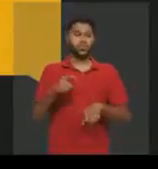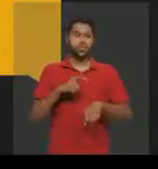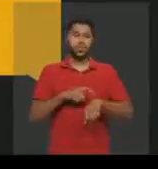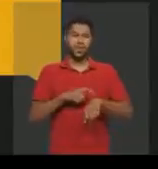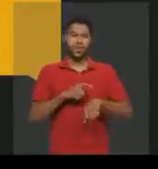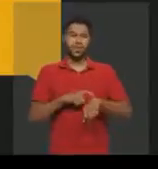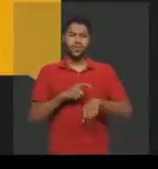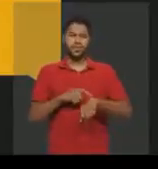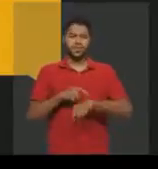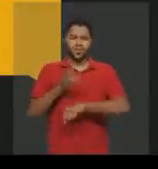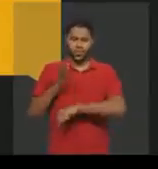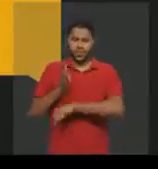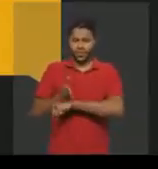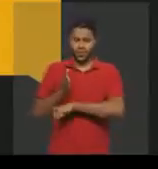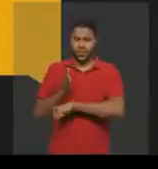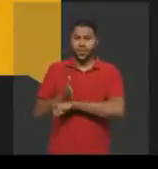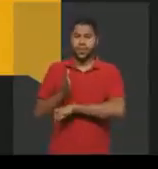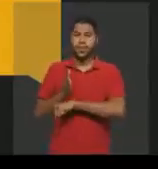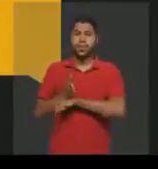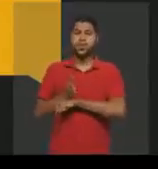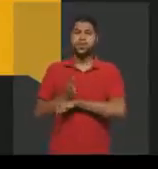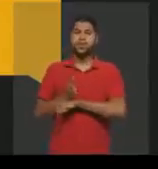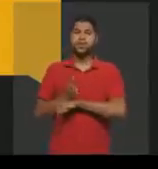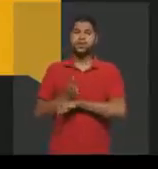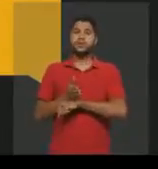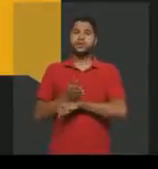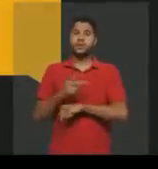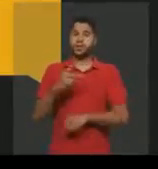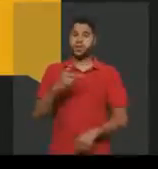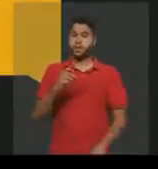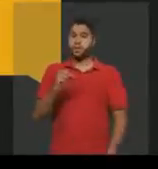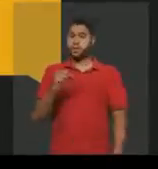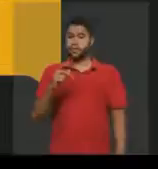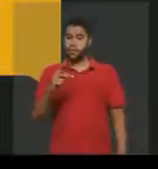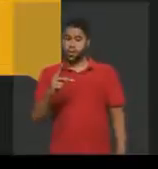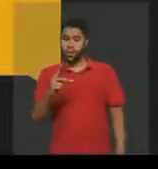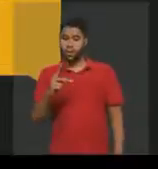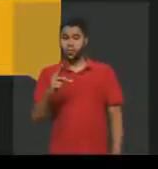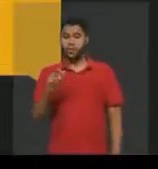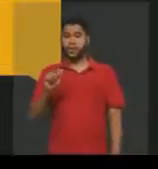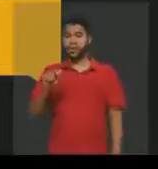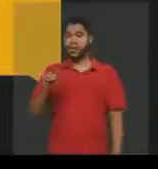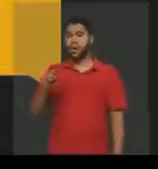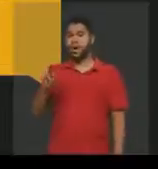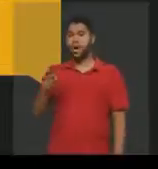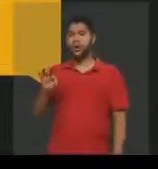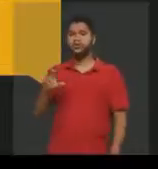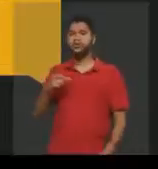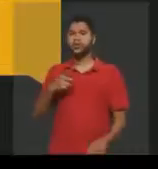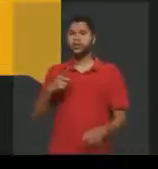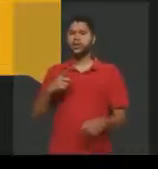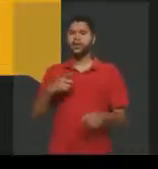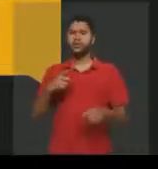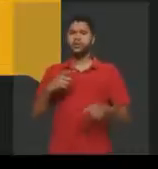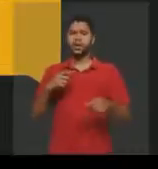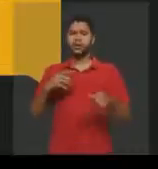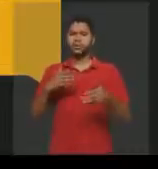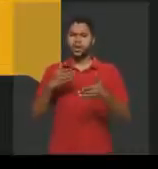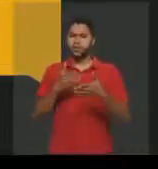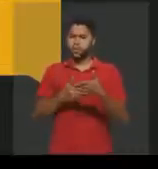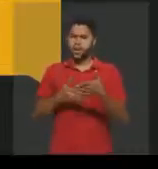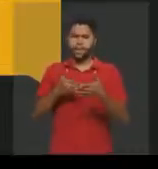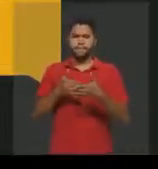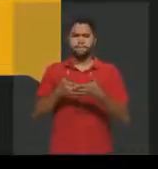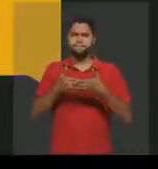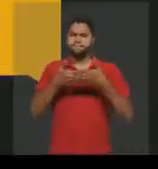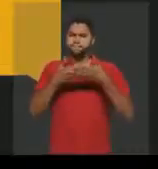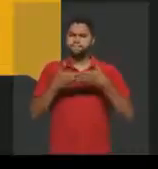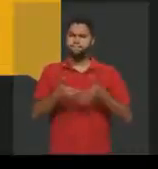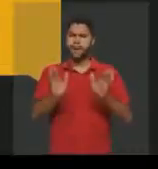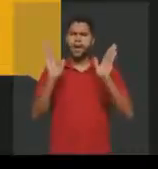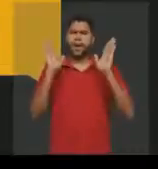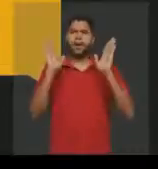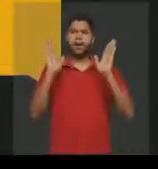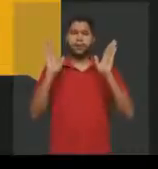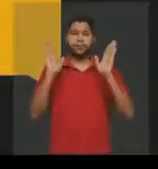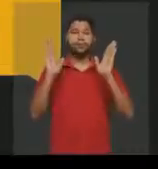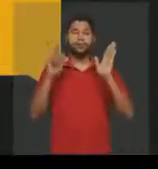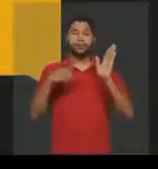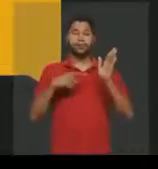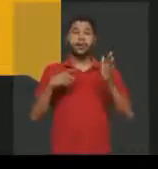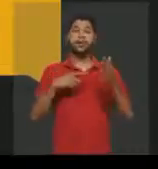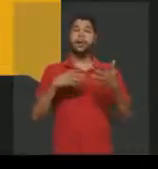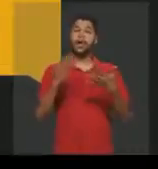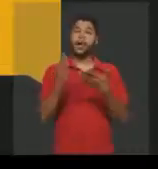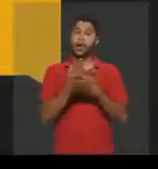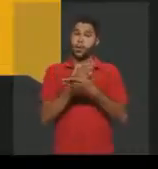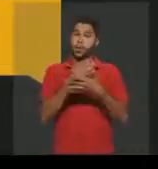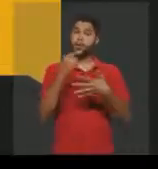vai romper um pouquinho com todas essas características que estavam acontecendo no moderno. Há nelas ainda